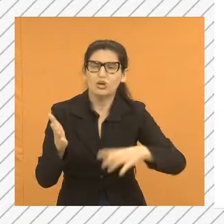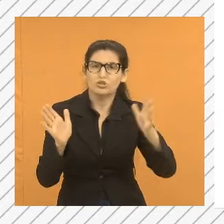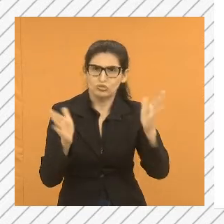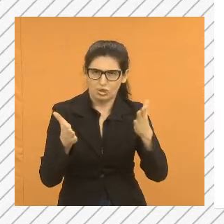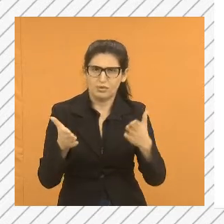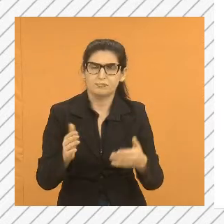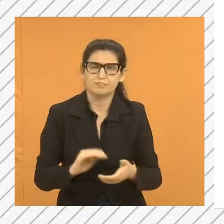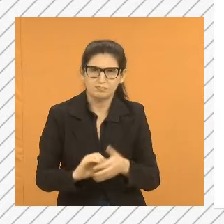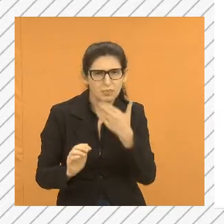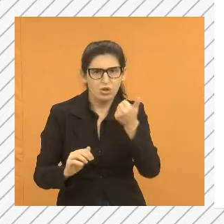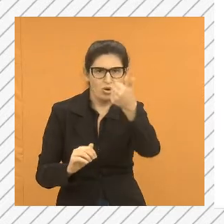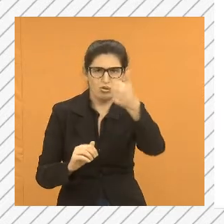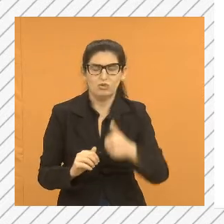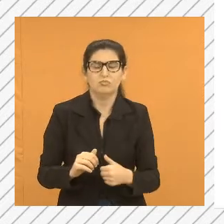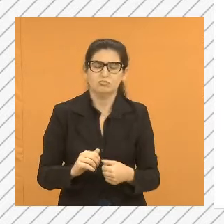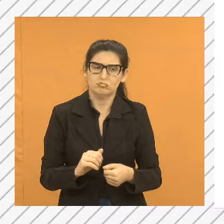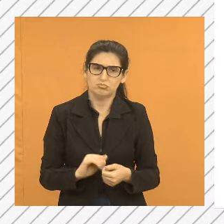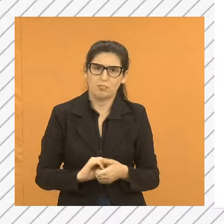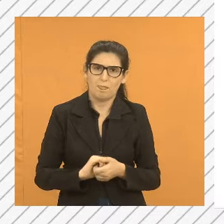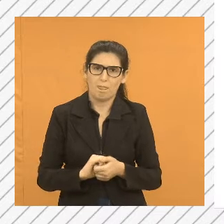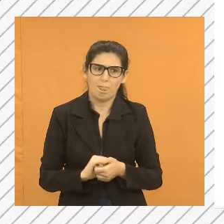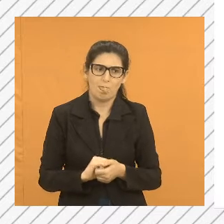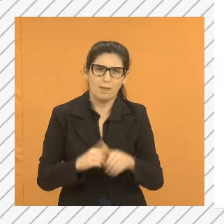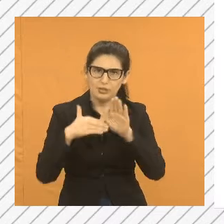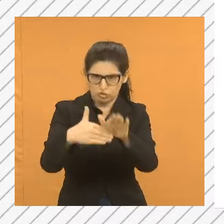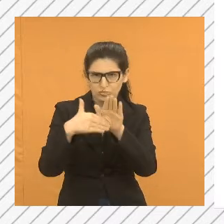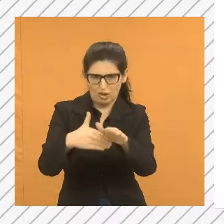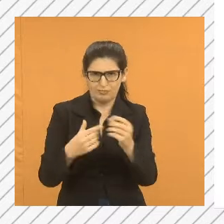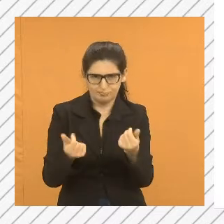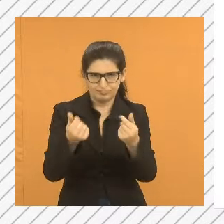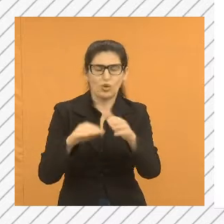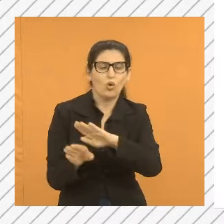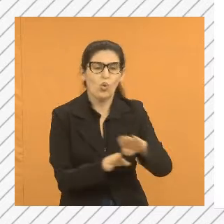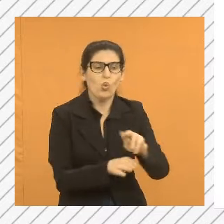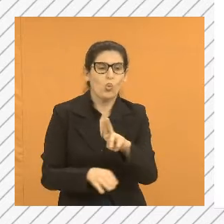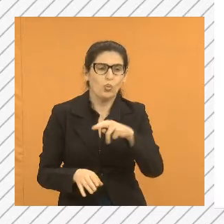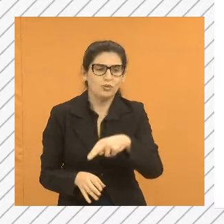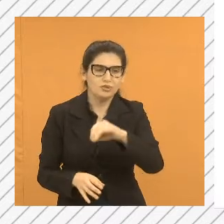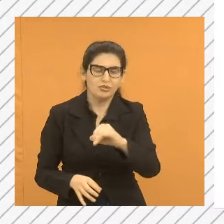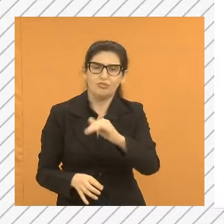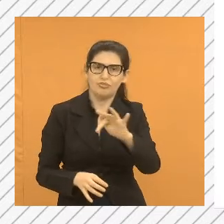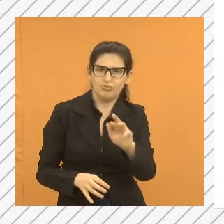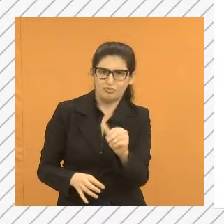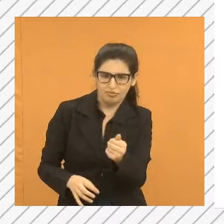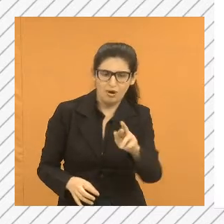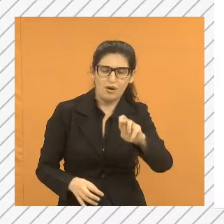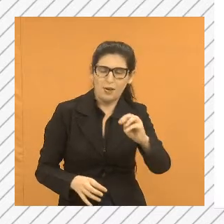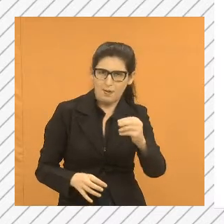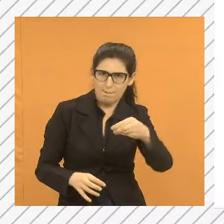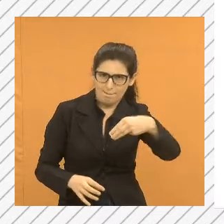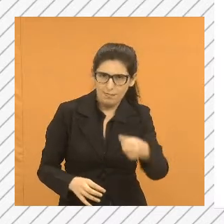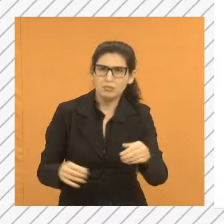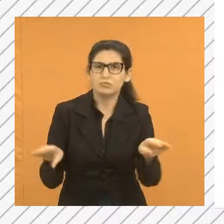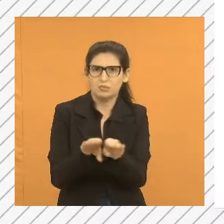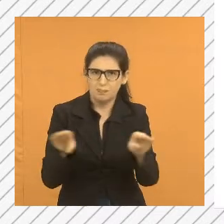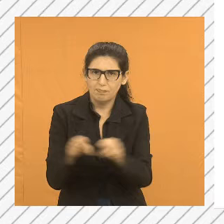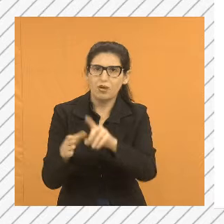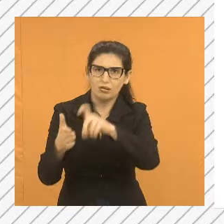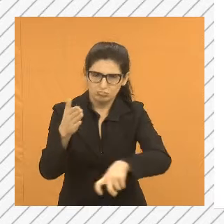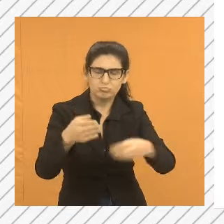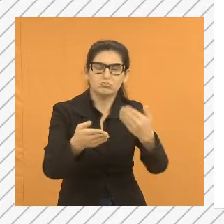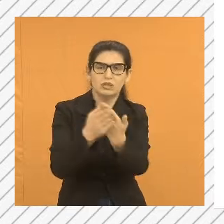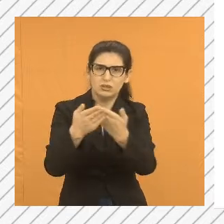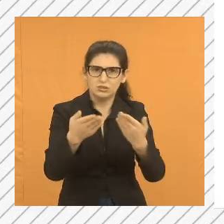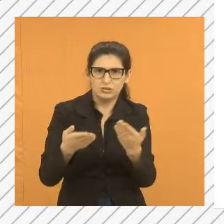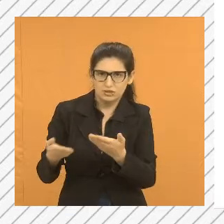os demais tem locação de veículos, Unifarma, que também já vai entrar em nova licitação, e ordem judicial,